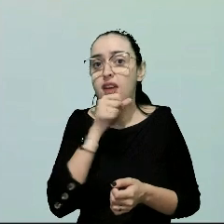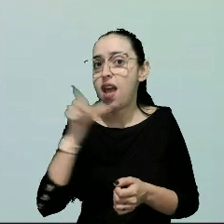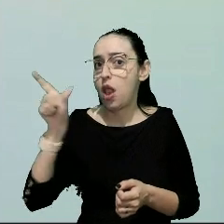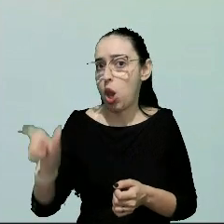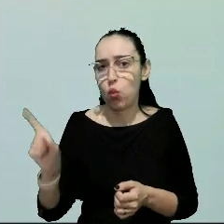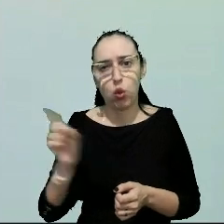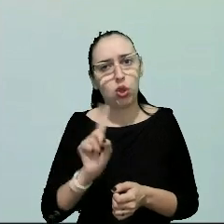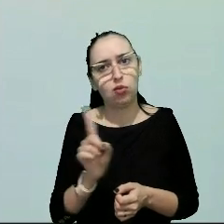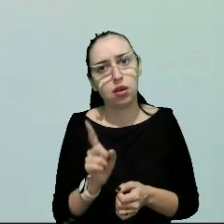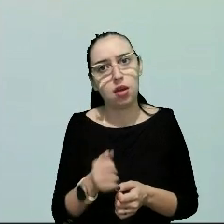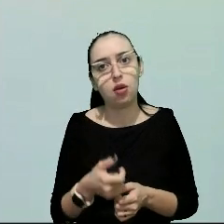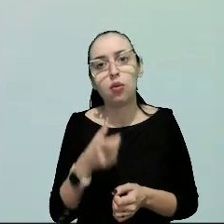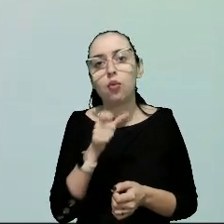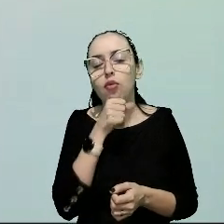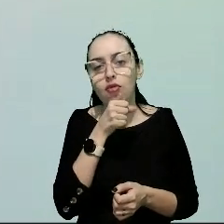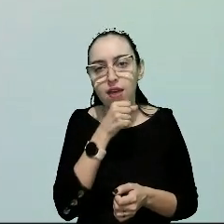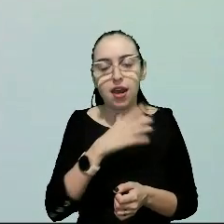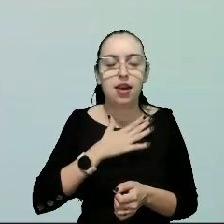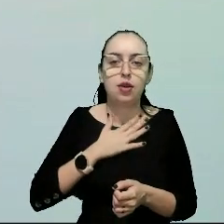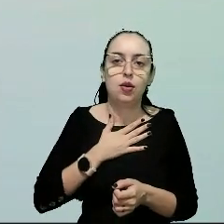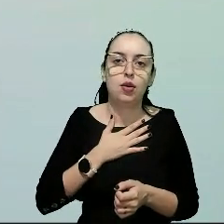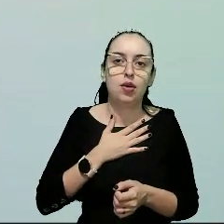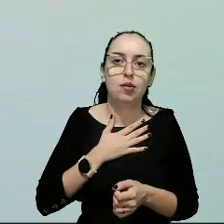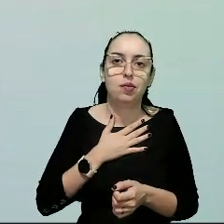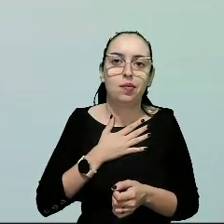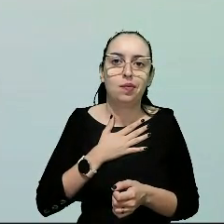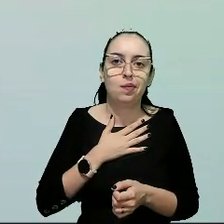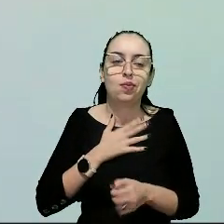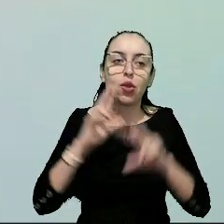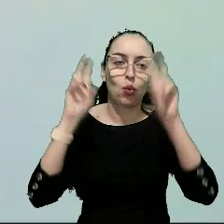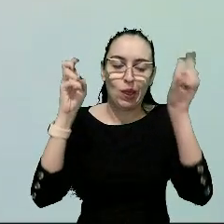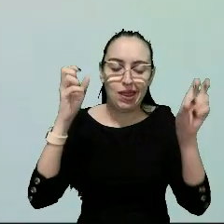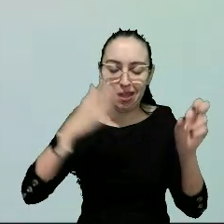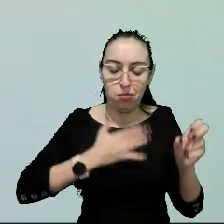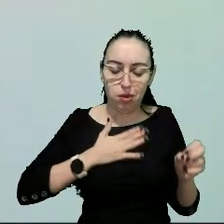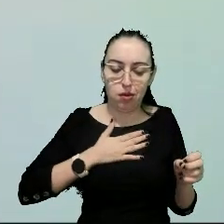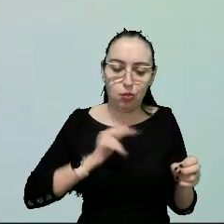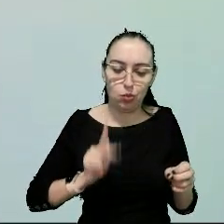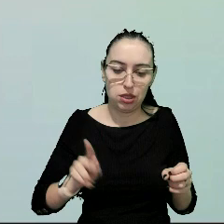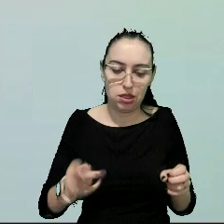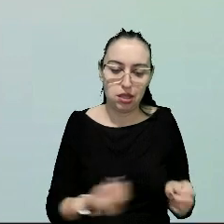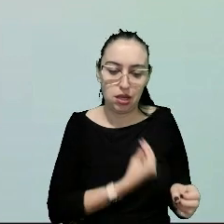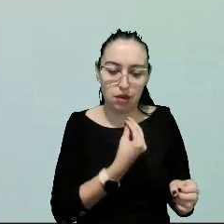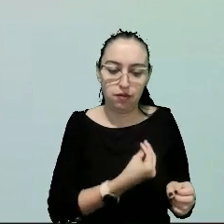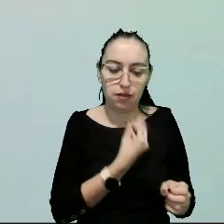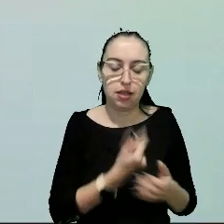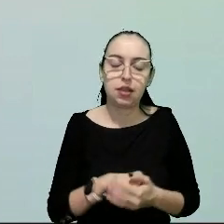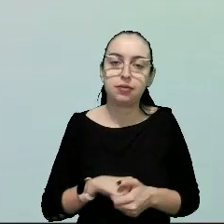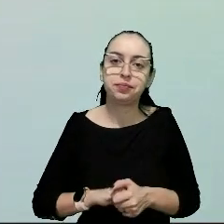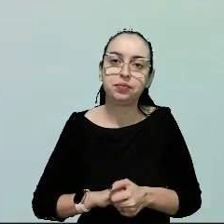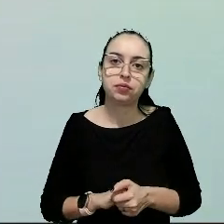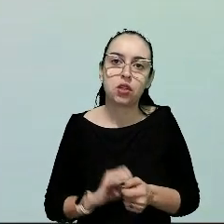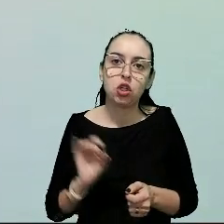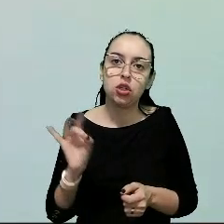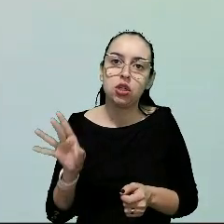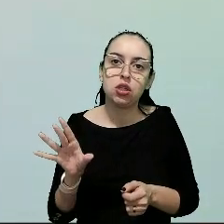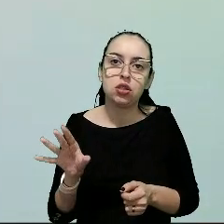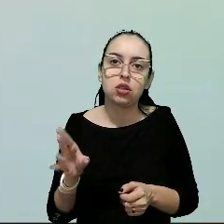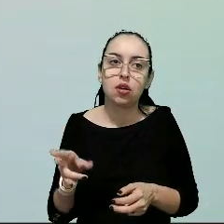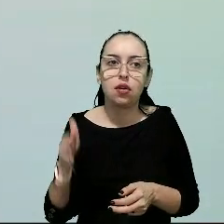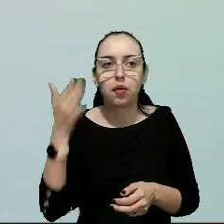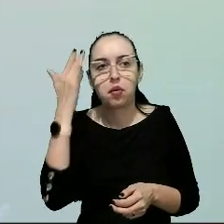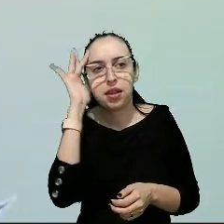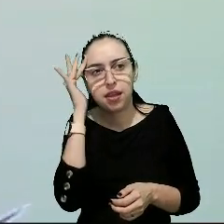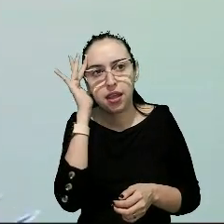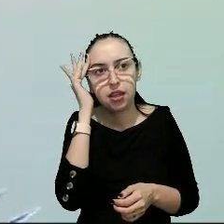eu. Esse é meu mantra. O jovem de hoje é o velho de amanhã.